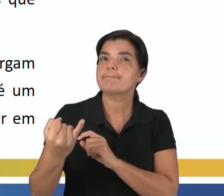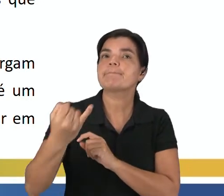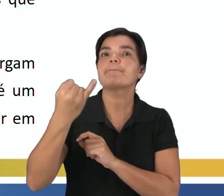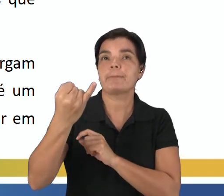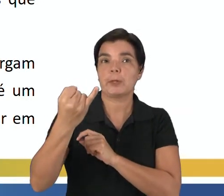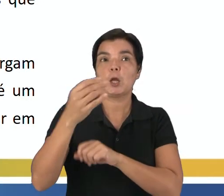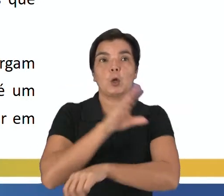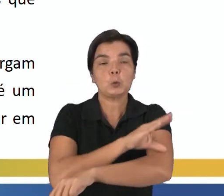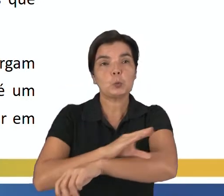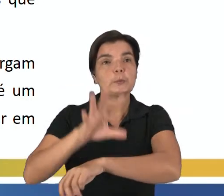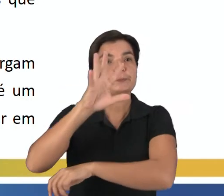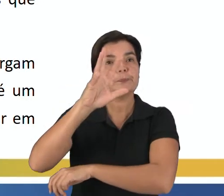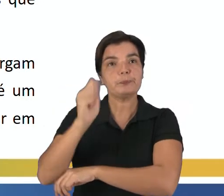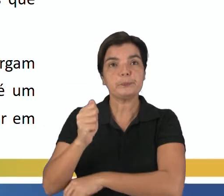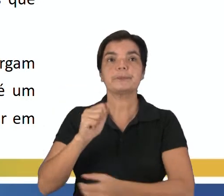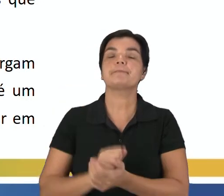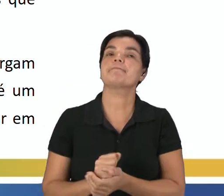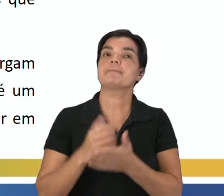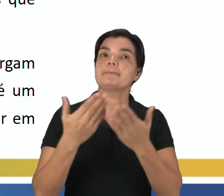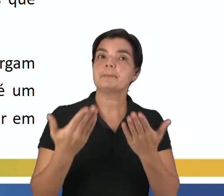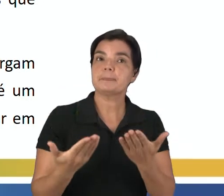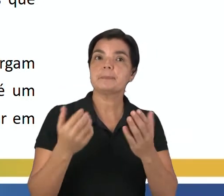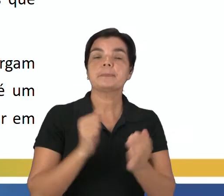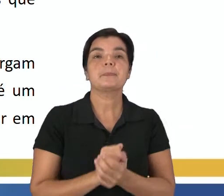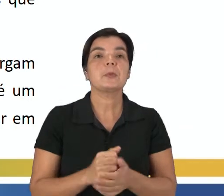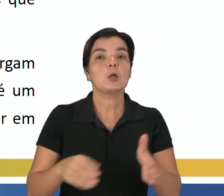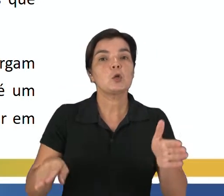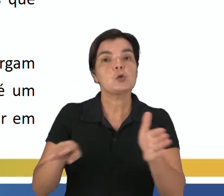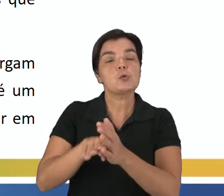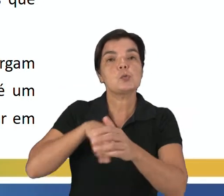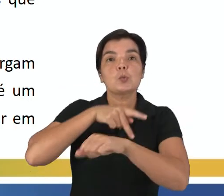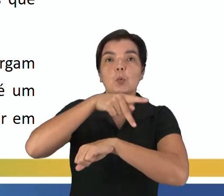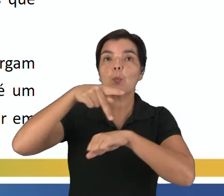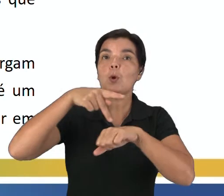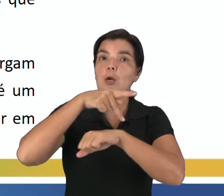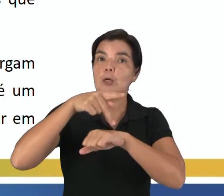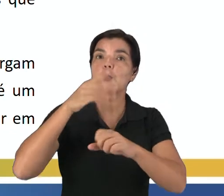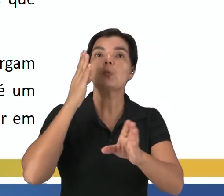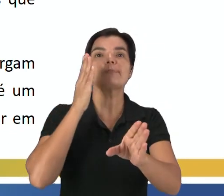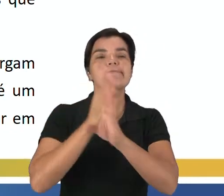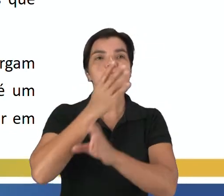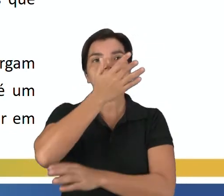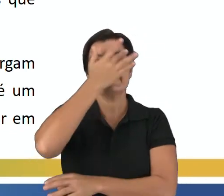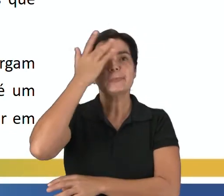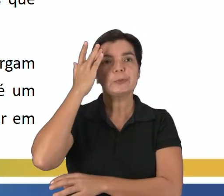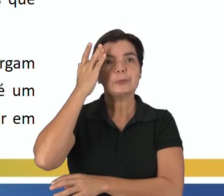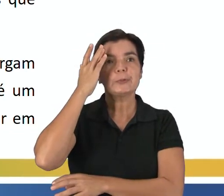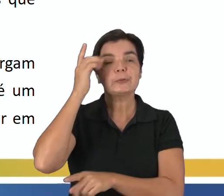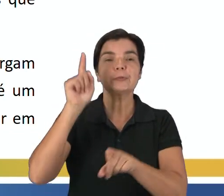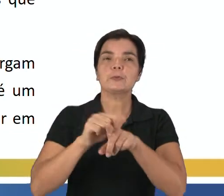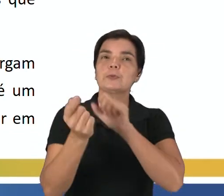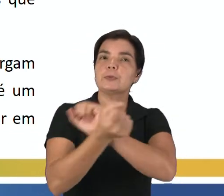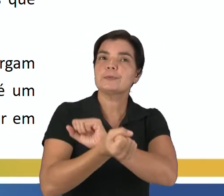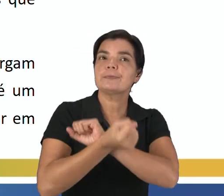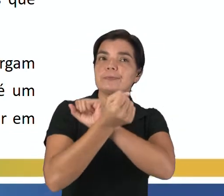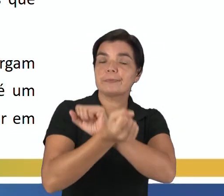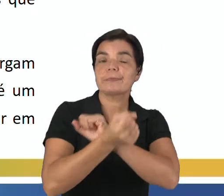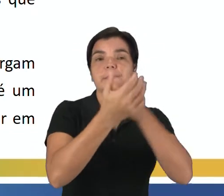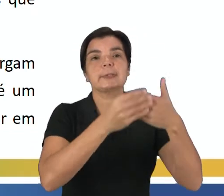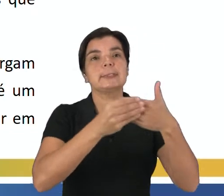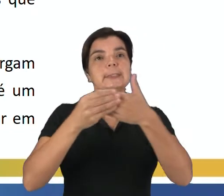traços que foram herdados da cultura africana. Esta, por sua vez, chegou ao nosso país por conta de pessoas que